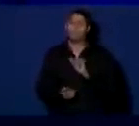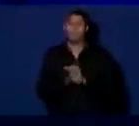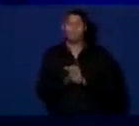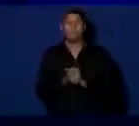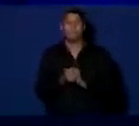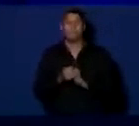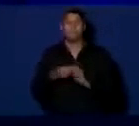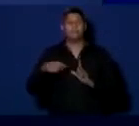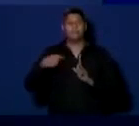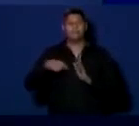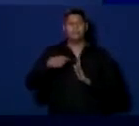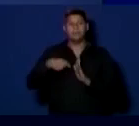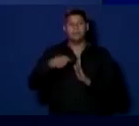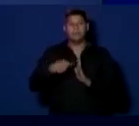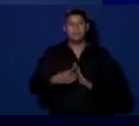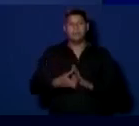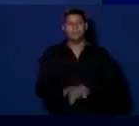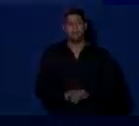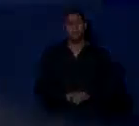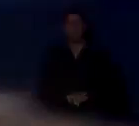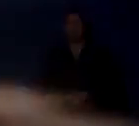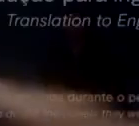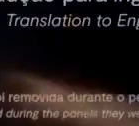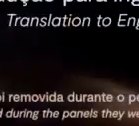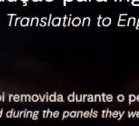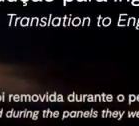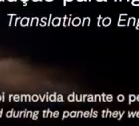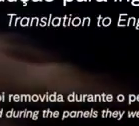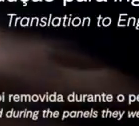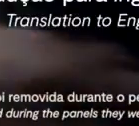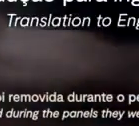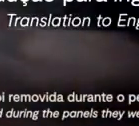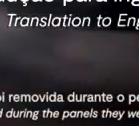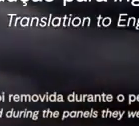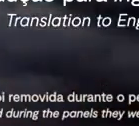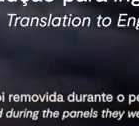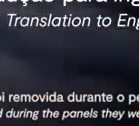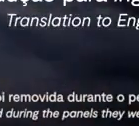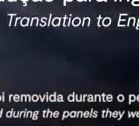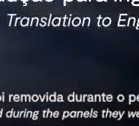por vídeo. Bem-vindos. Pode subir.